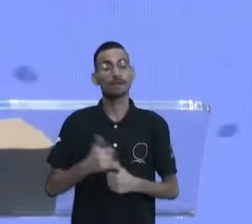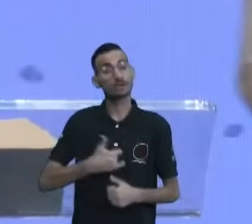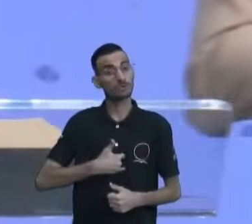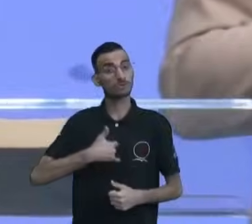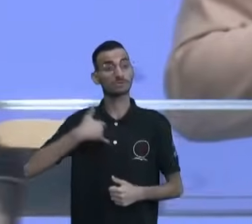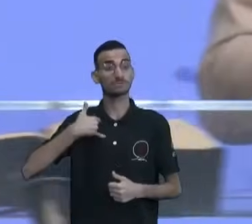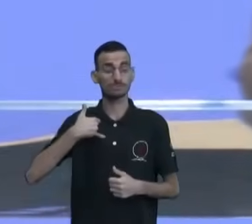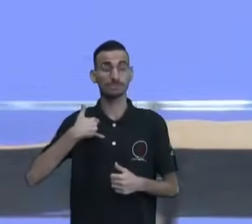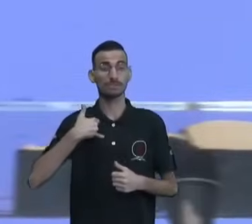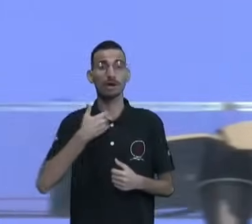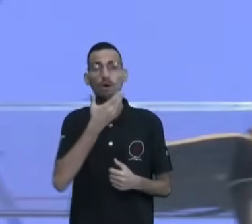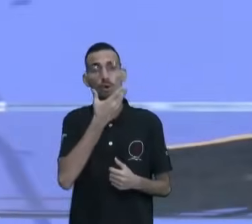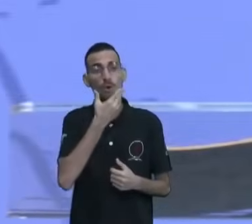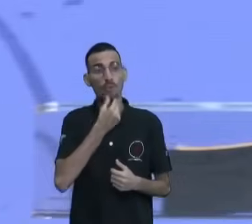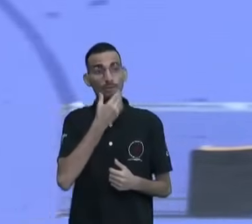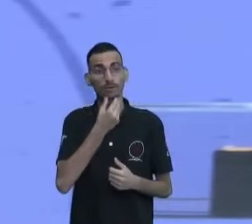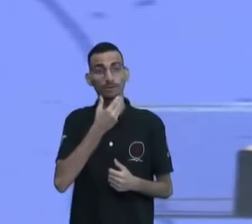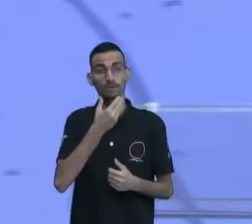que